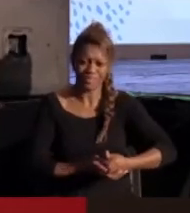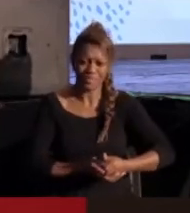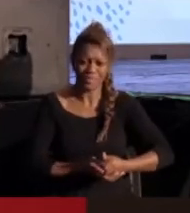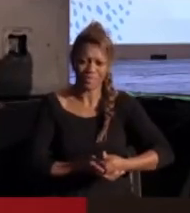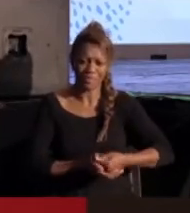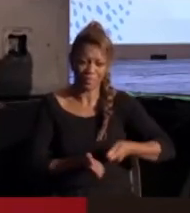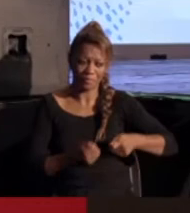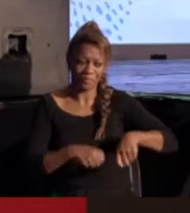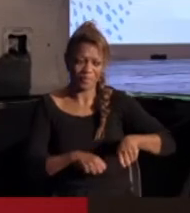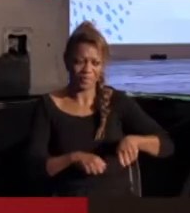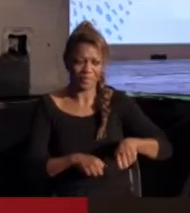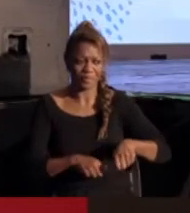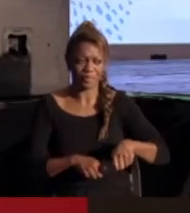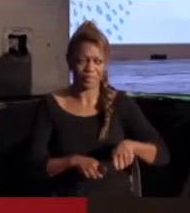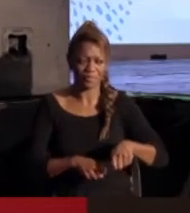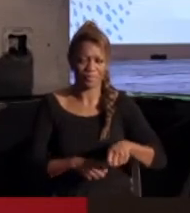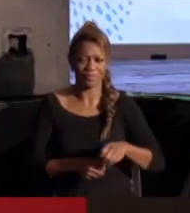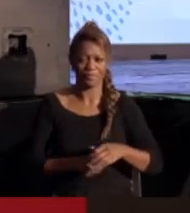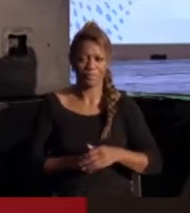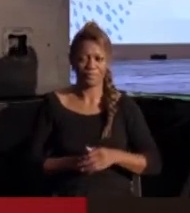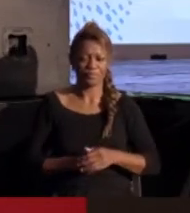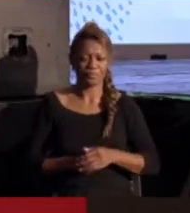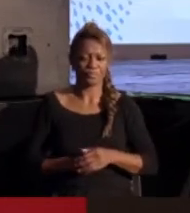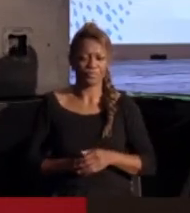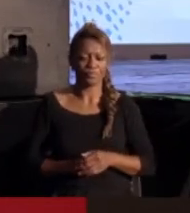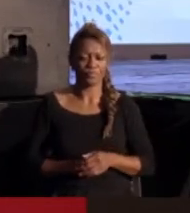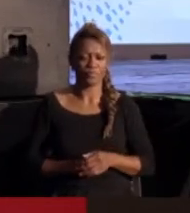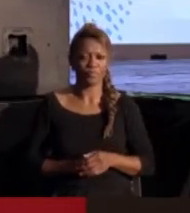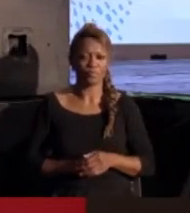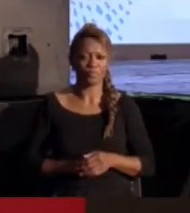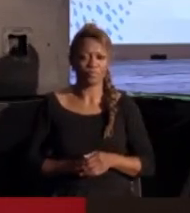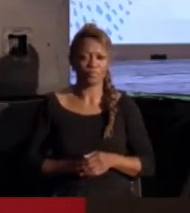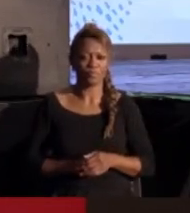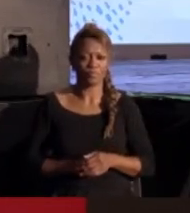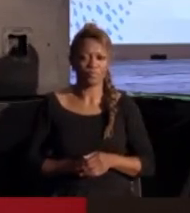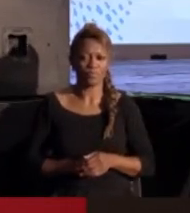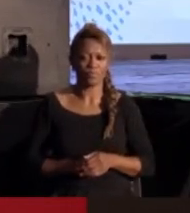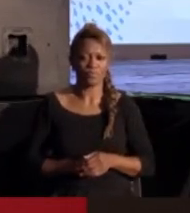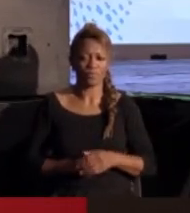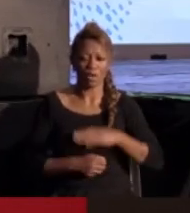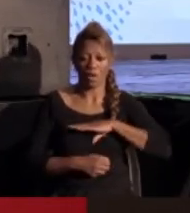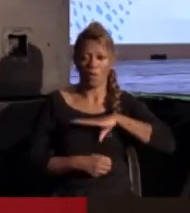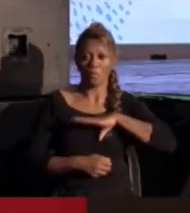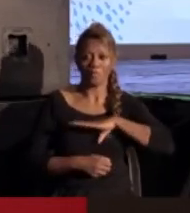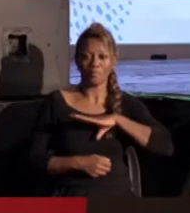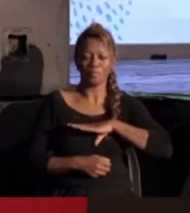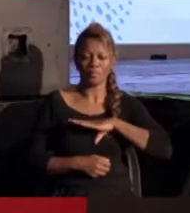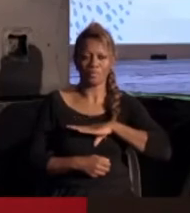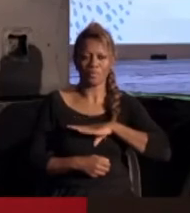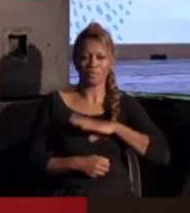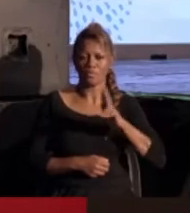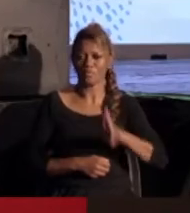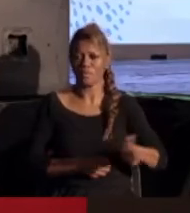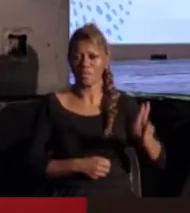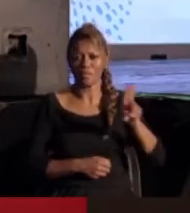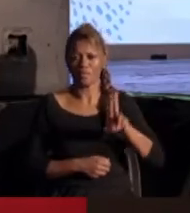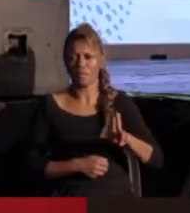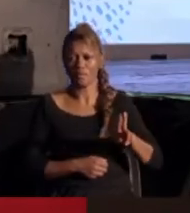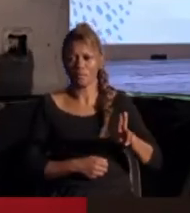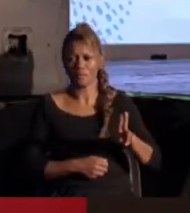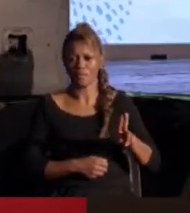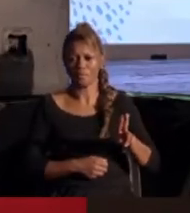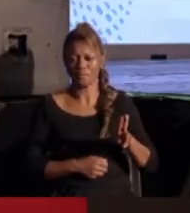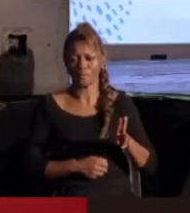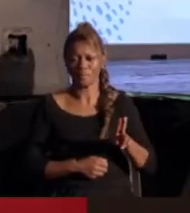tinham que ter os panos trocados. E rabo, em português luso, que é o português falado também em Moçambique, rabo é